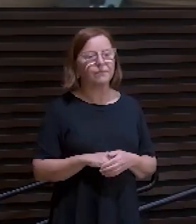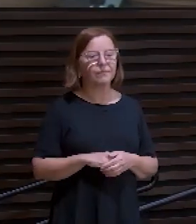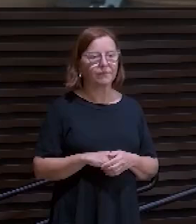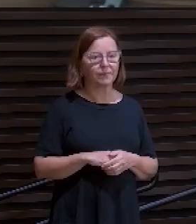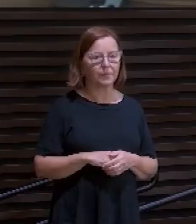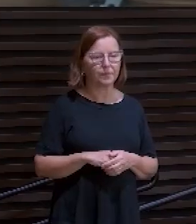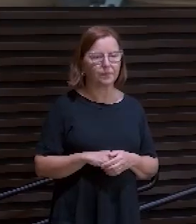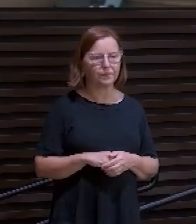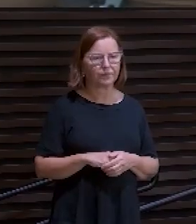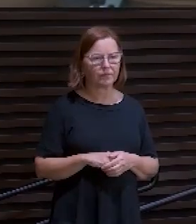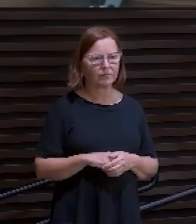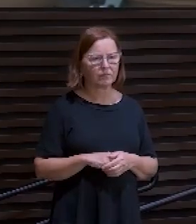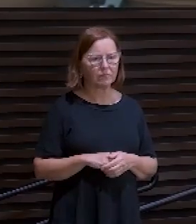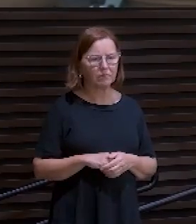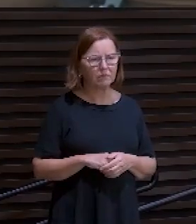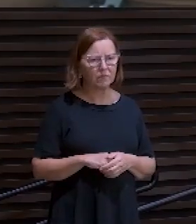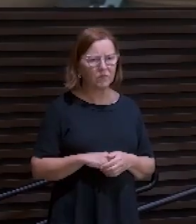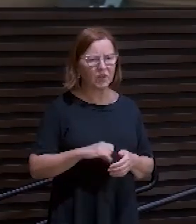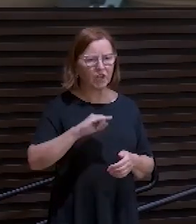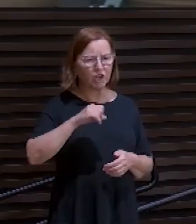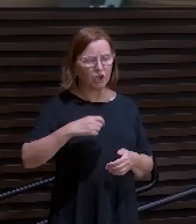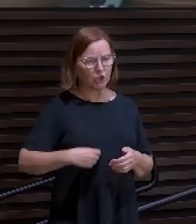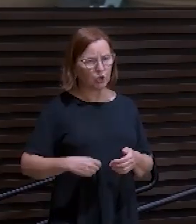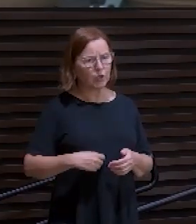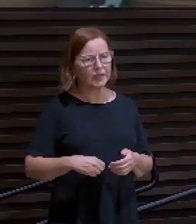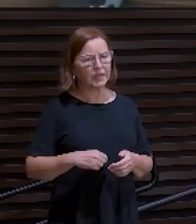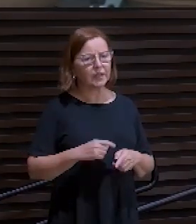o meu pai? Ele ainda vive?